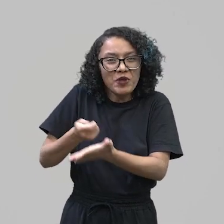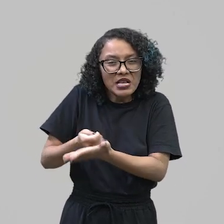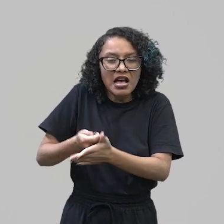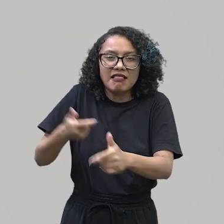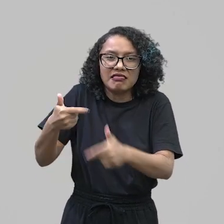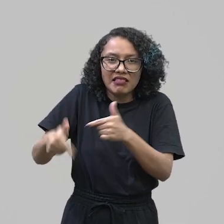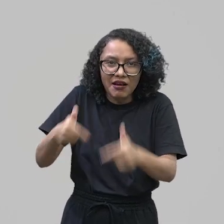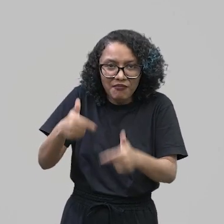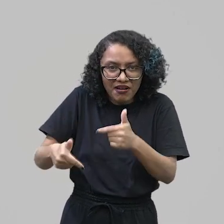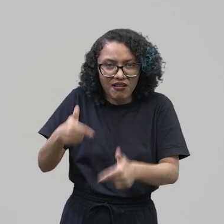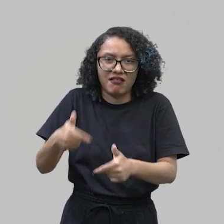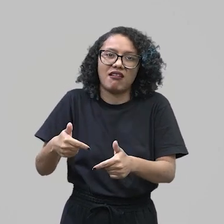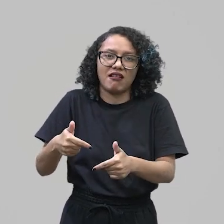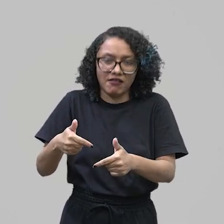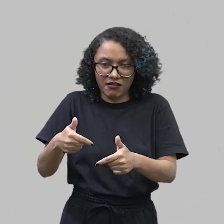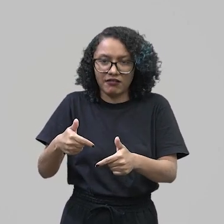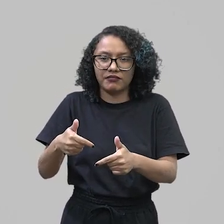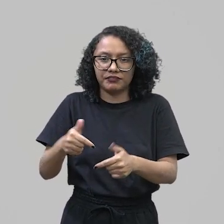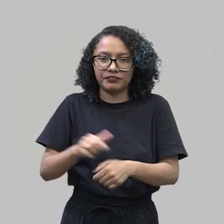obrigatoriamente, eles tinham,